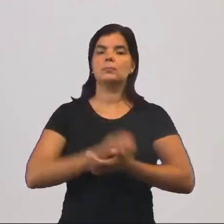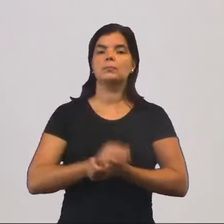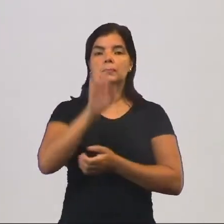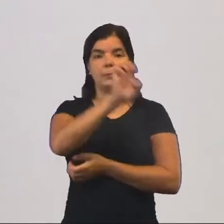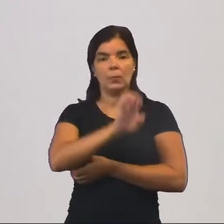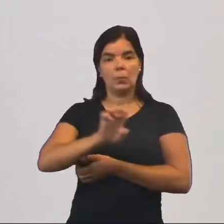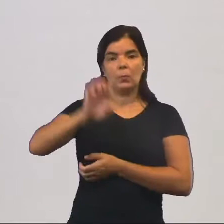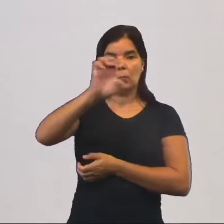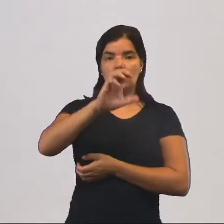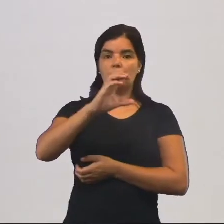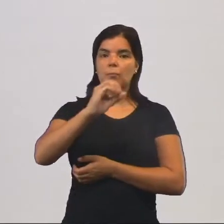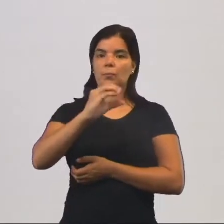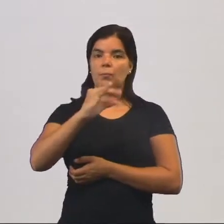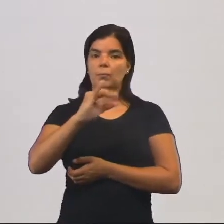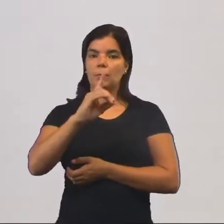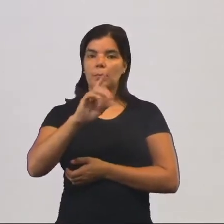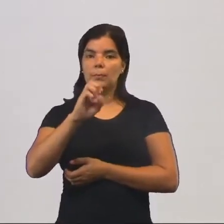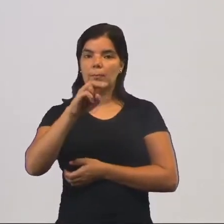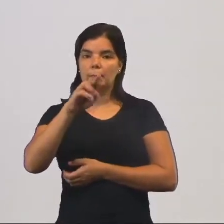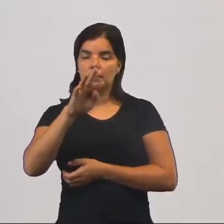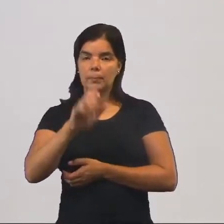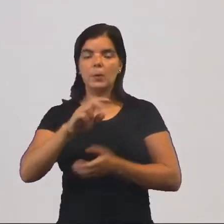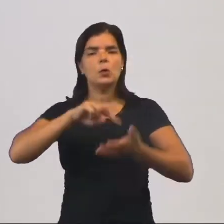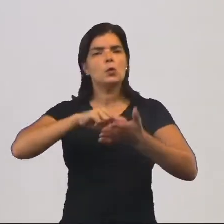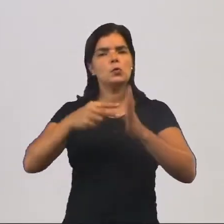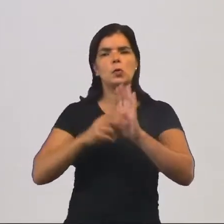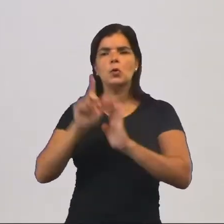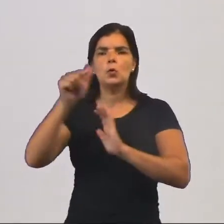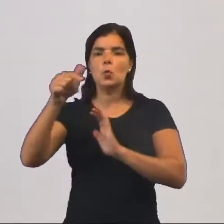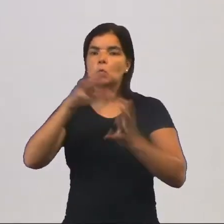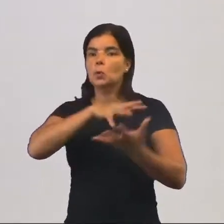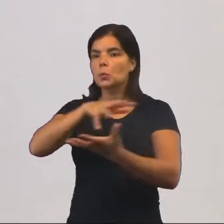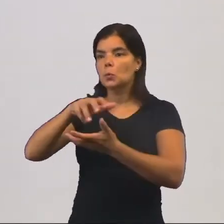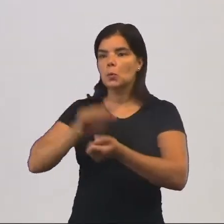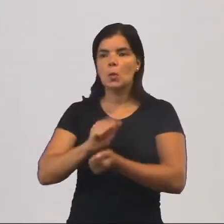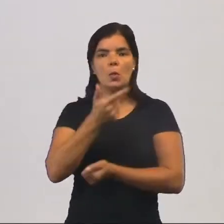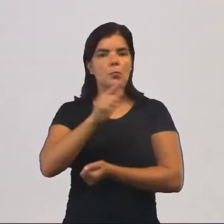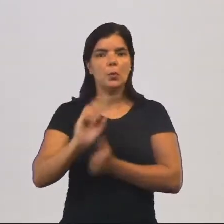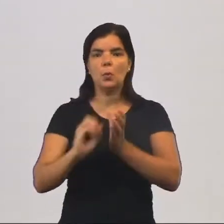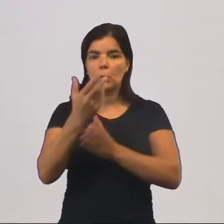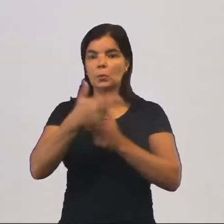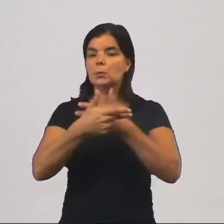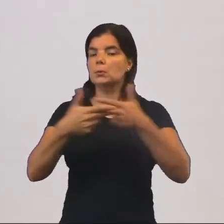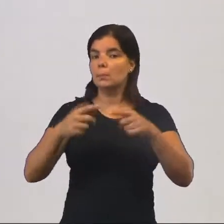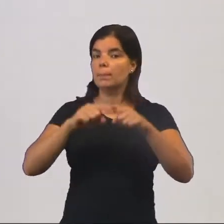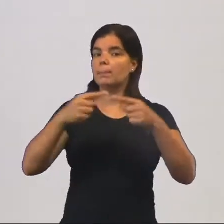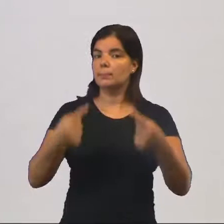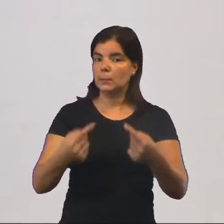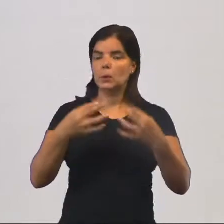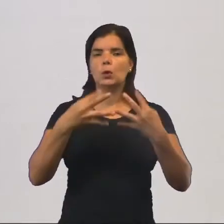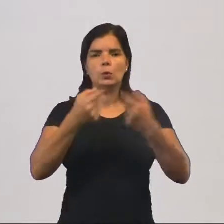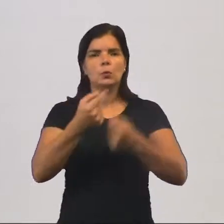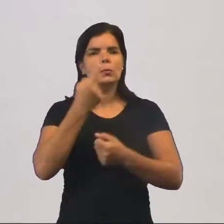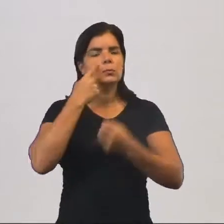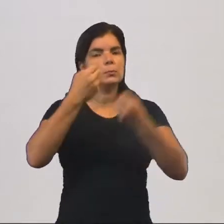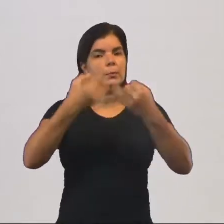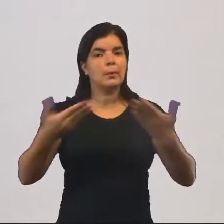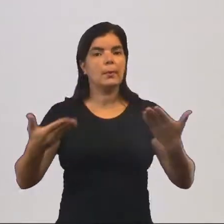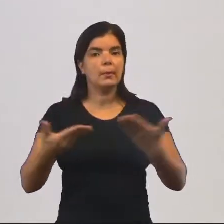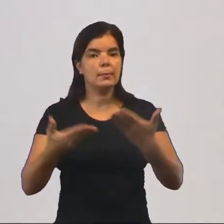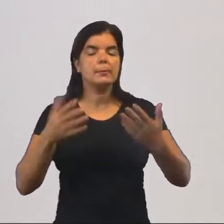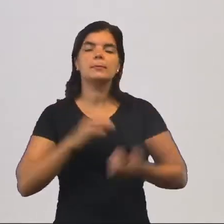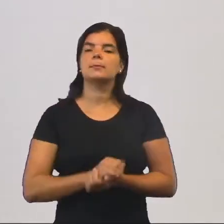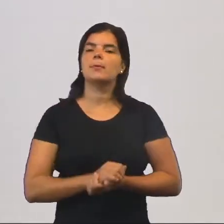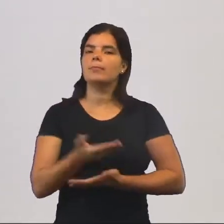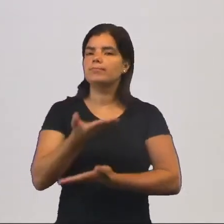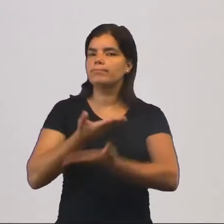a Europa Ocidental. Ou seja, não quer dizer que em outras partes do mundo não estivesse acontecendo outras coisas, mas tudo que nós vamos falar hoje